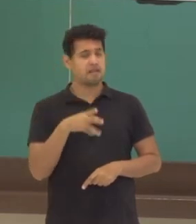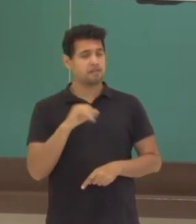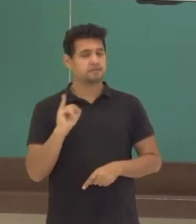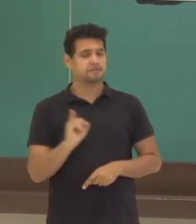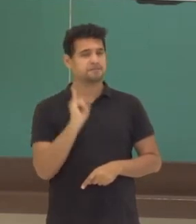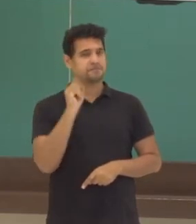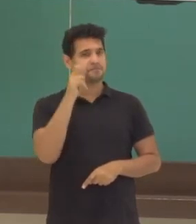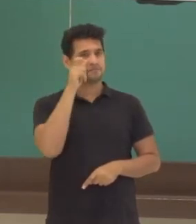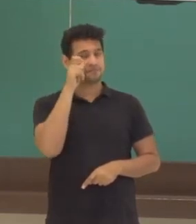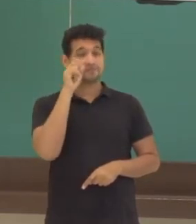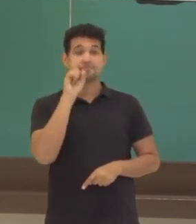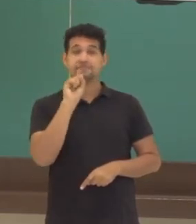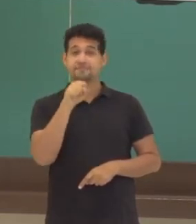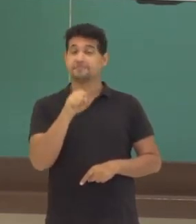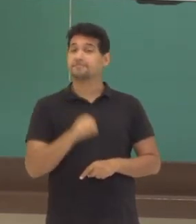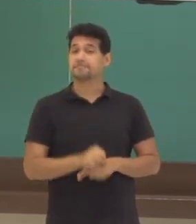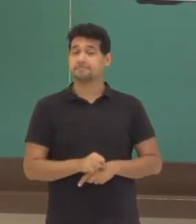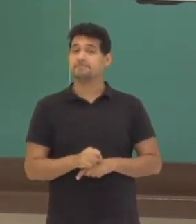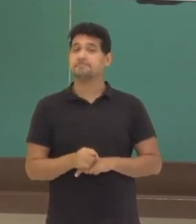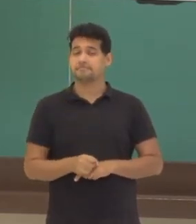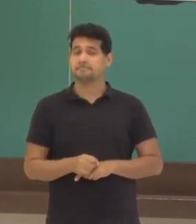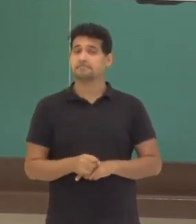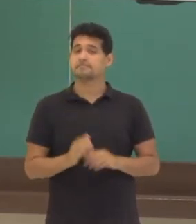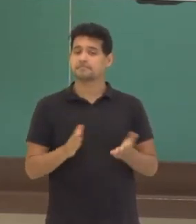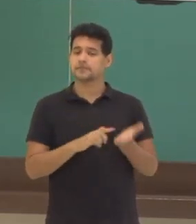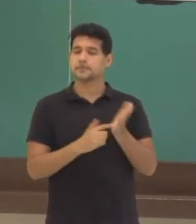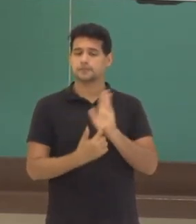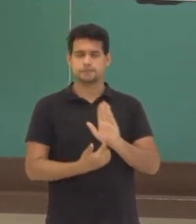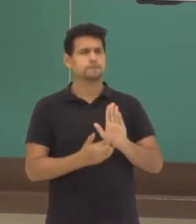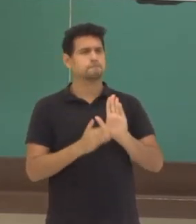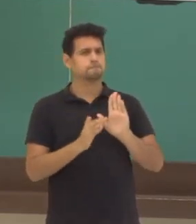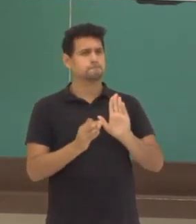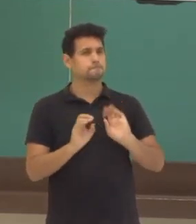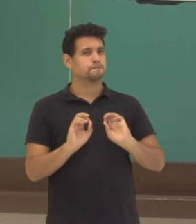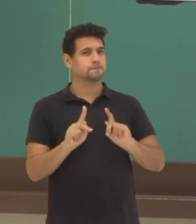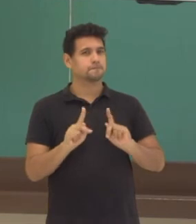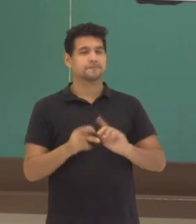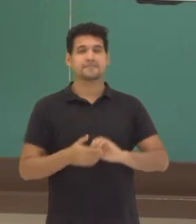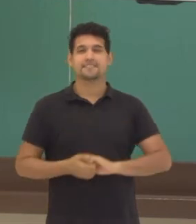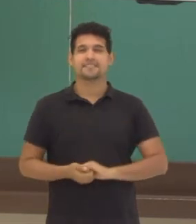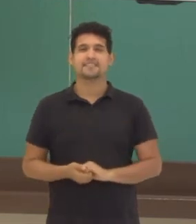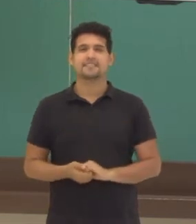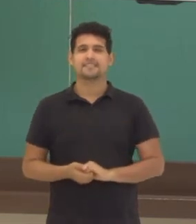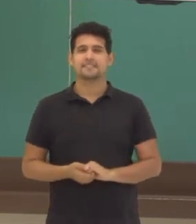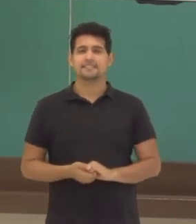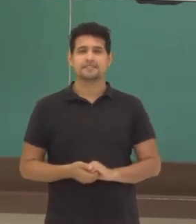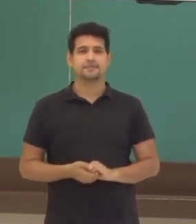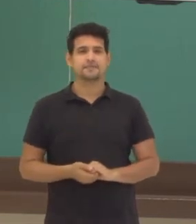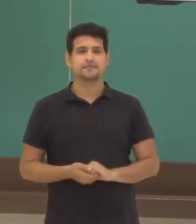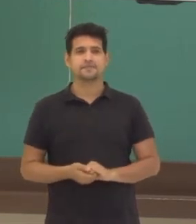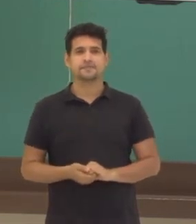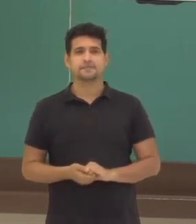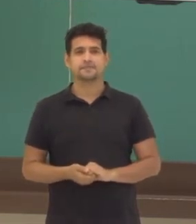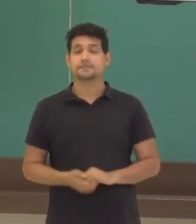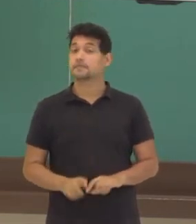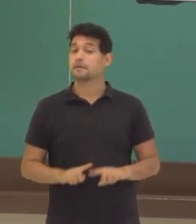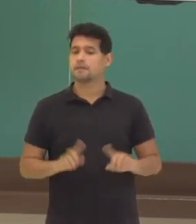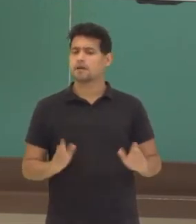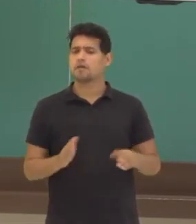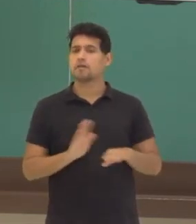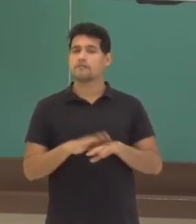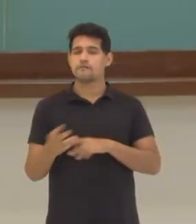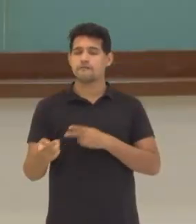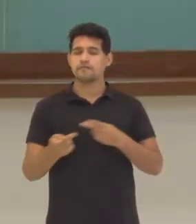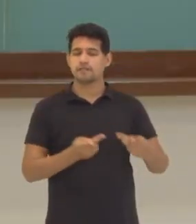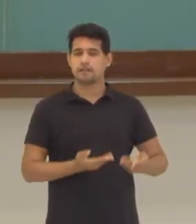importante, bem interessante, então, essa questão aqui apresentada. Beleza? Bacana. Agora eu quero